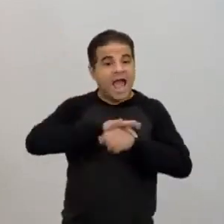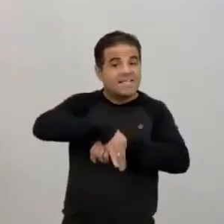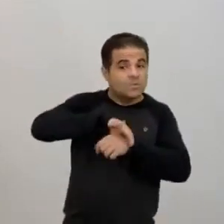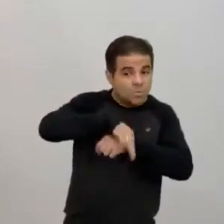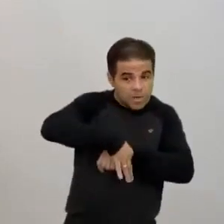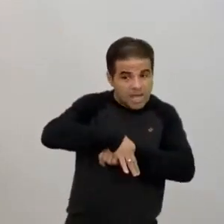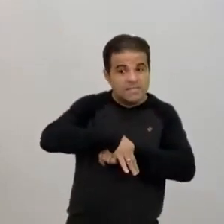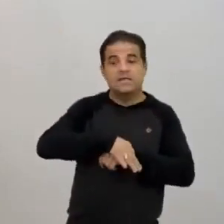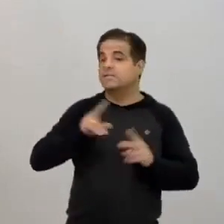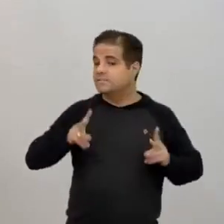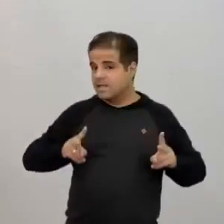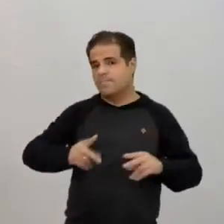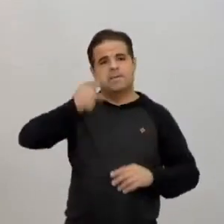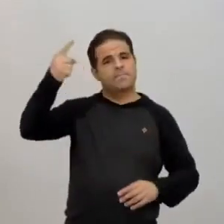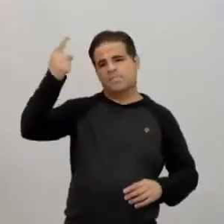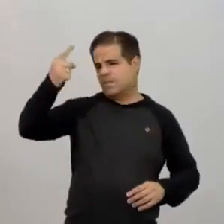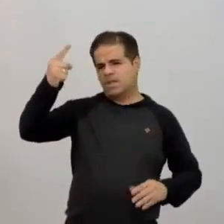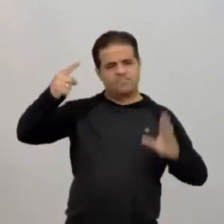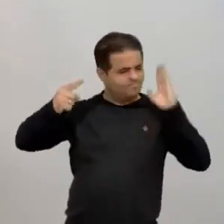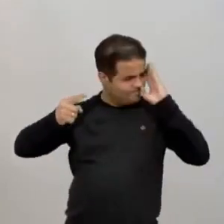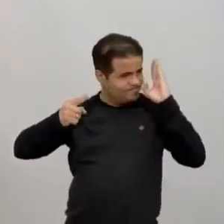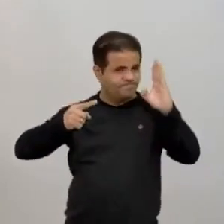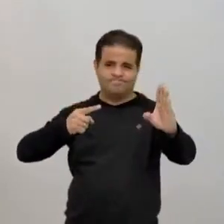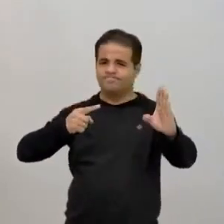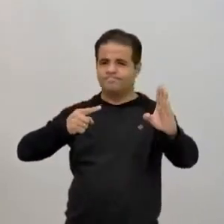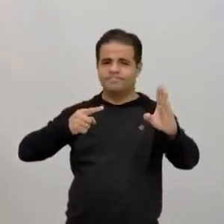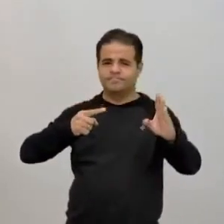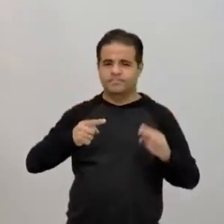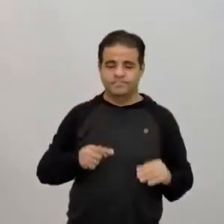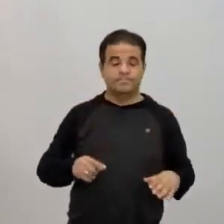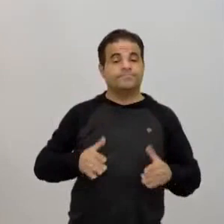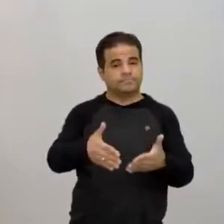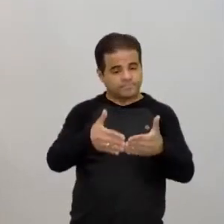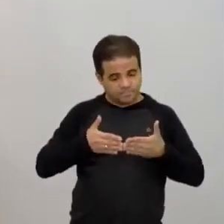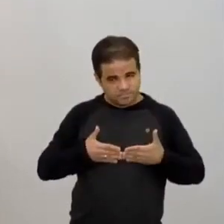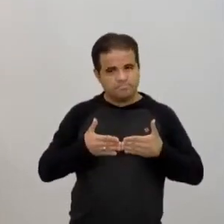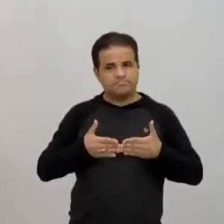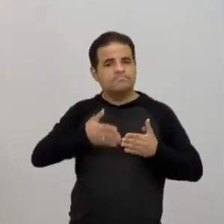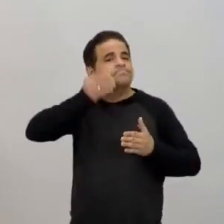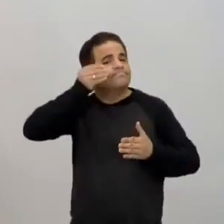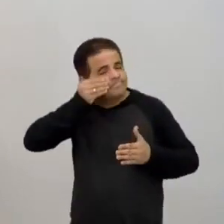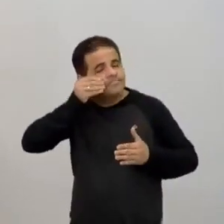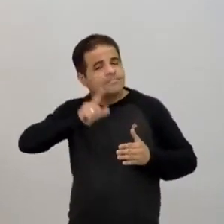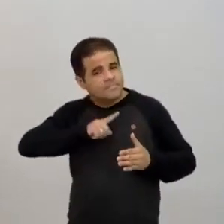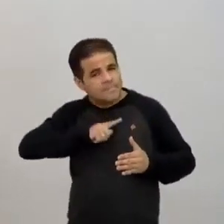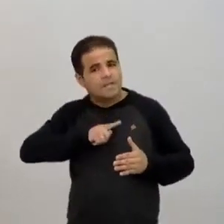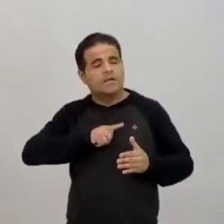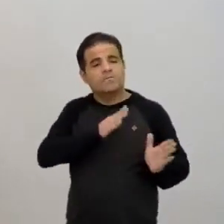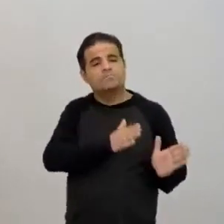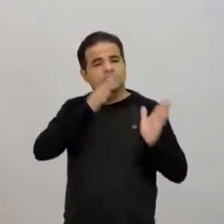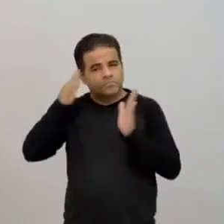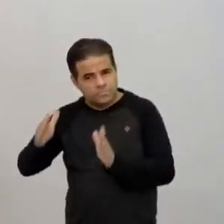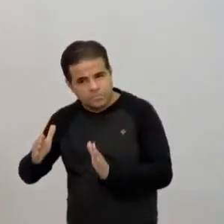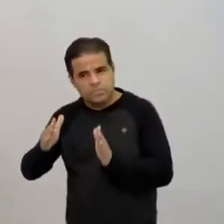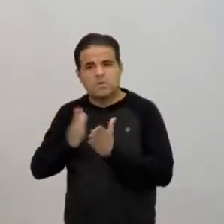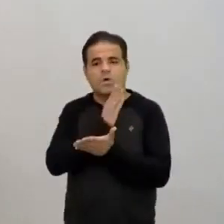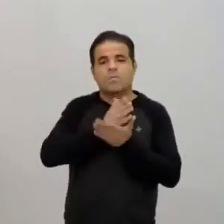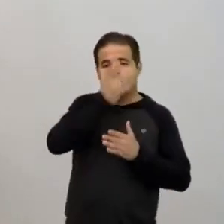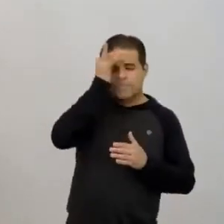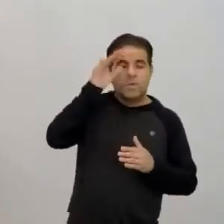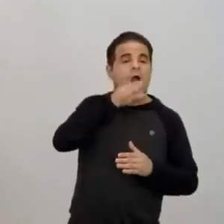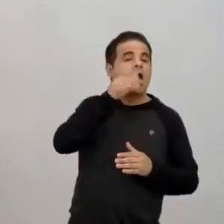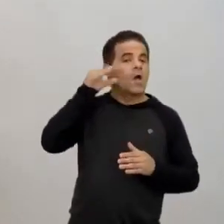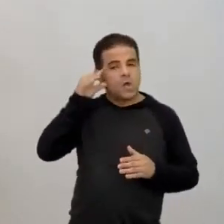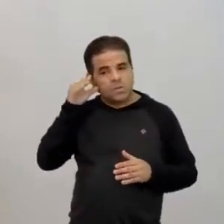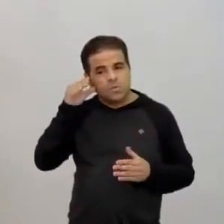segurança sempre está em primeiro lugar. Sempre. Então, por favor, tenham ao lado algum adulto no momento